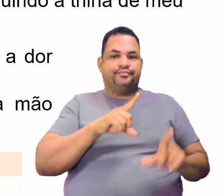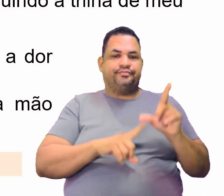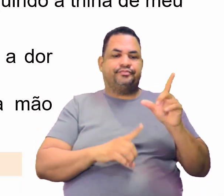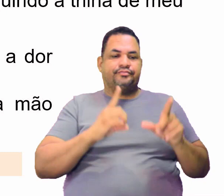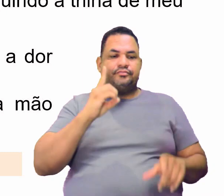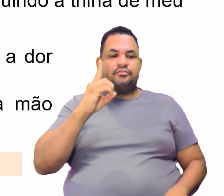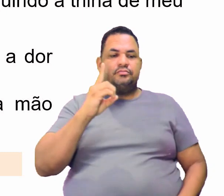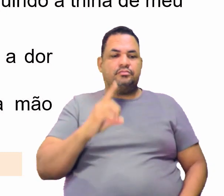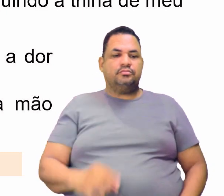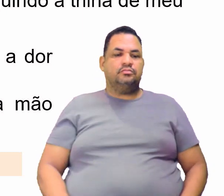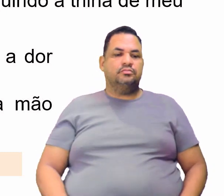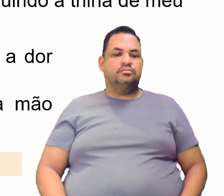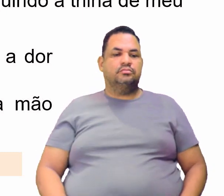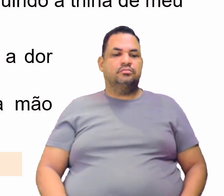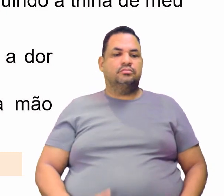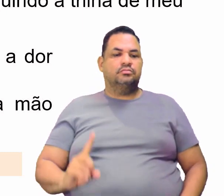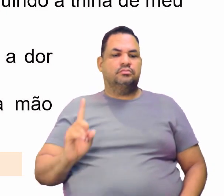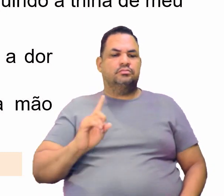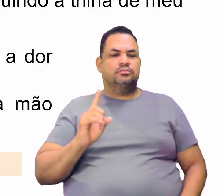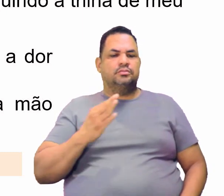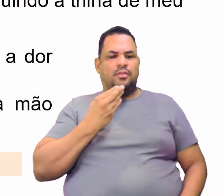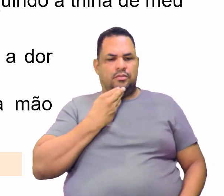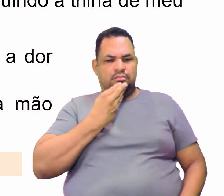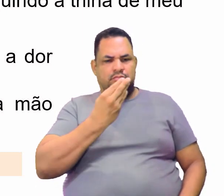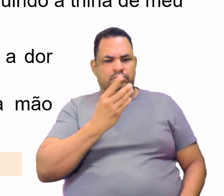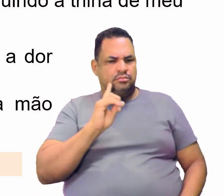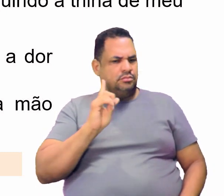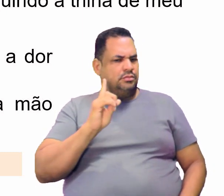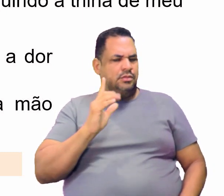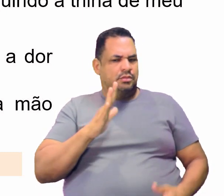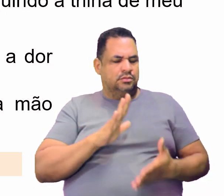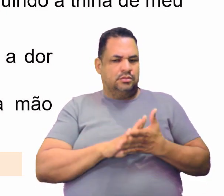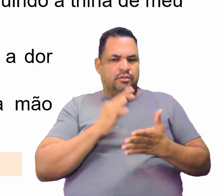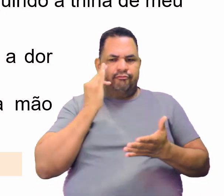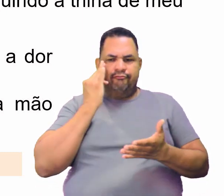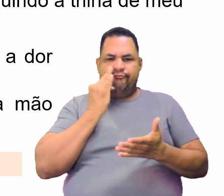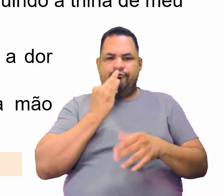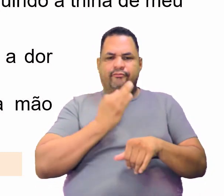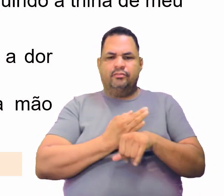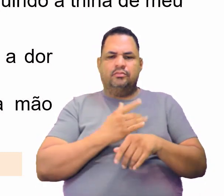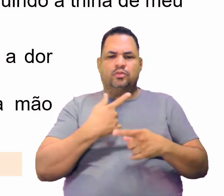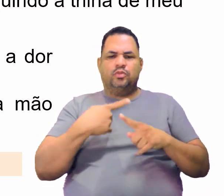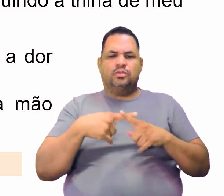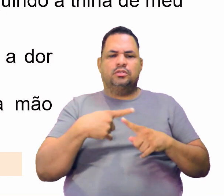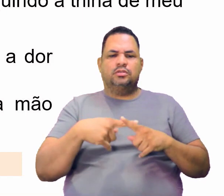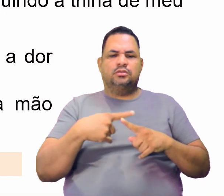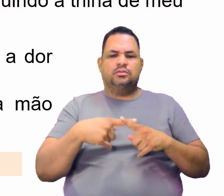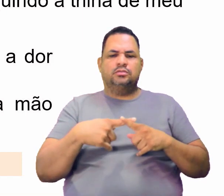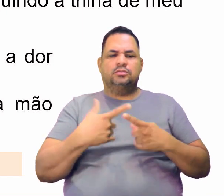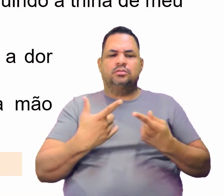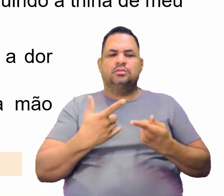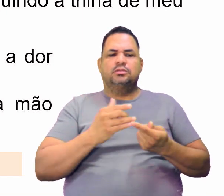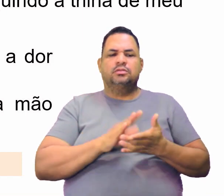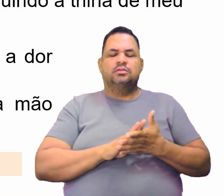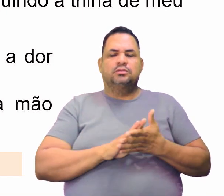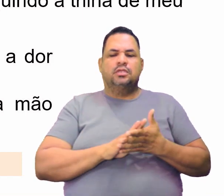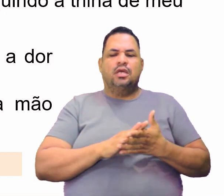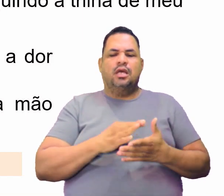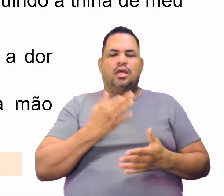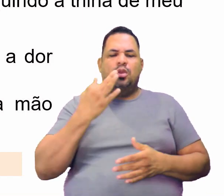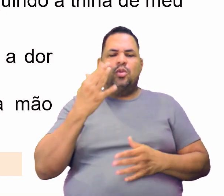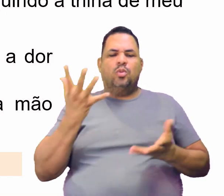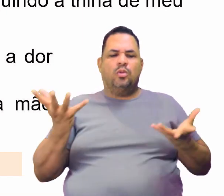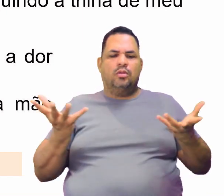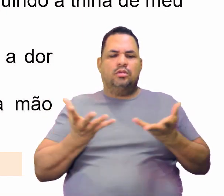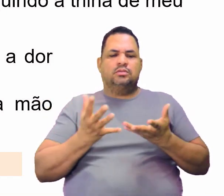letra D, né? Não, eu te peço, não te ausentes, porque a dor que agora sente só se esquece